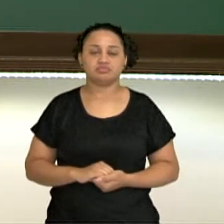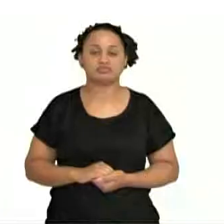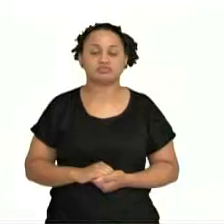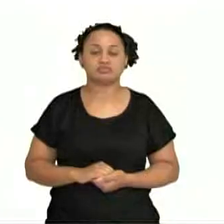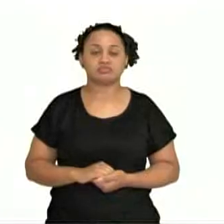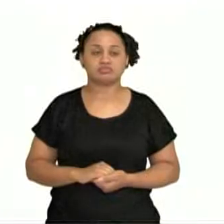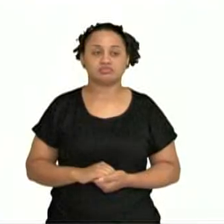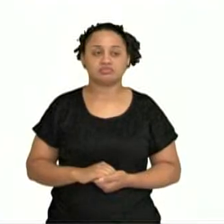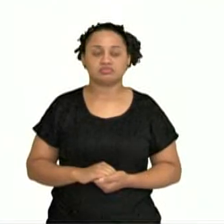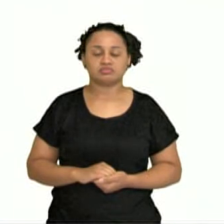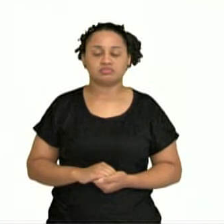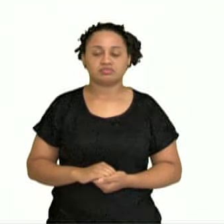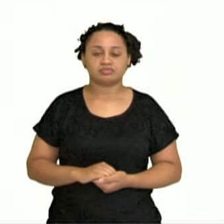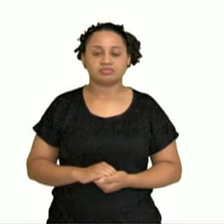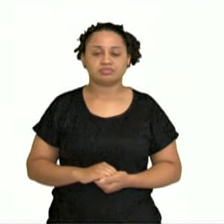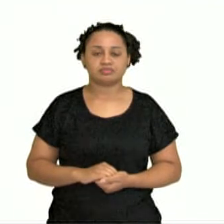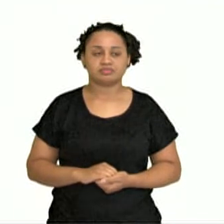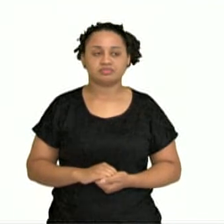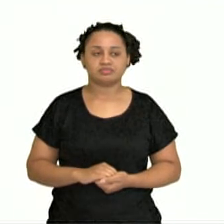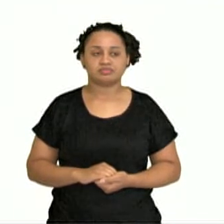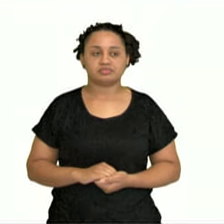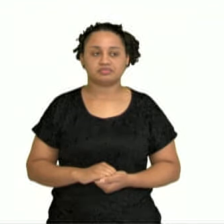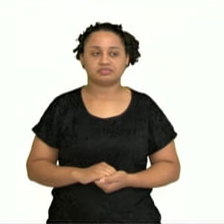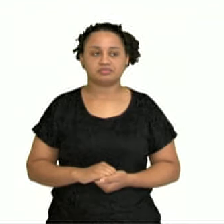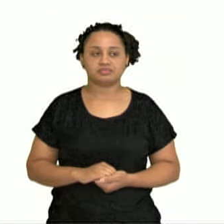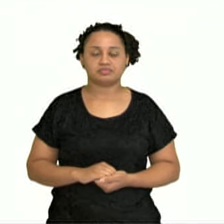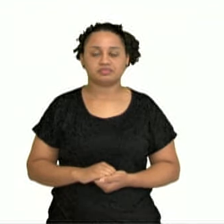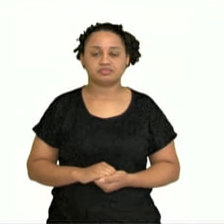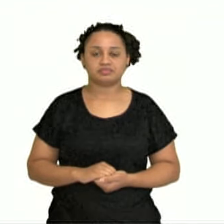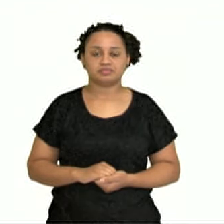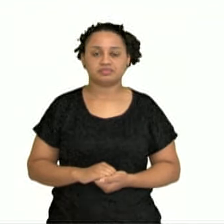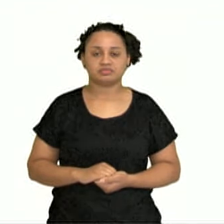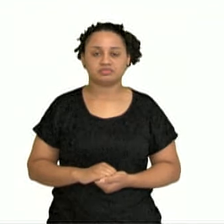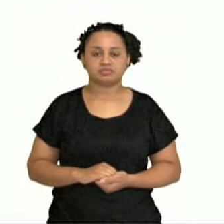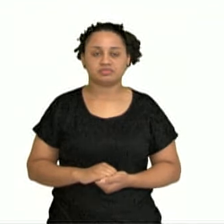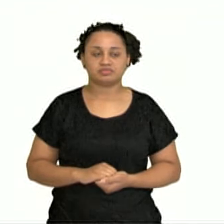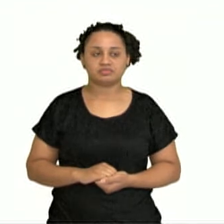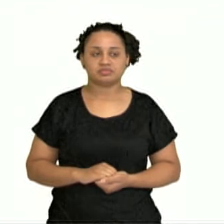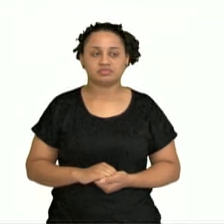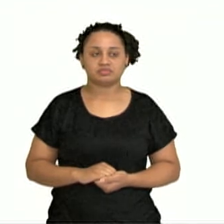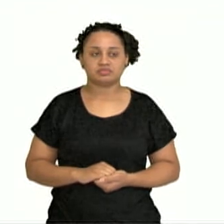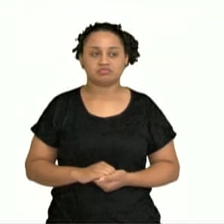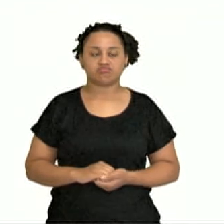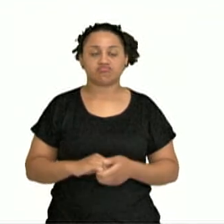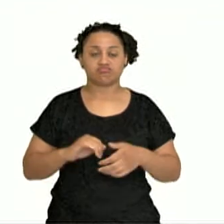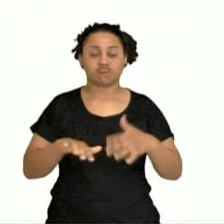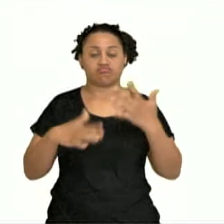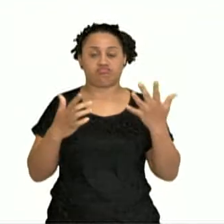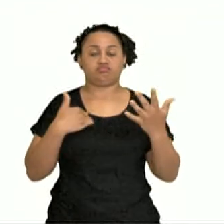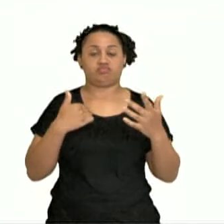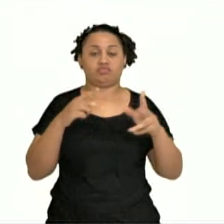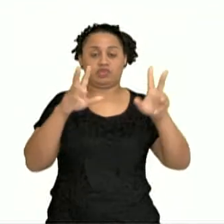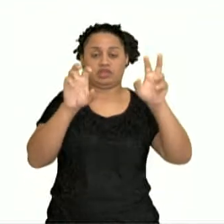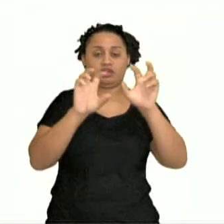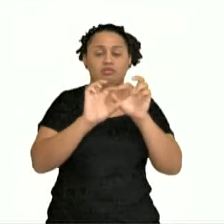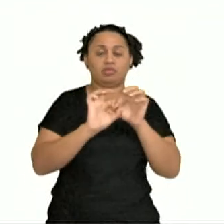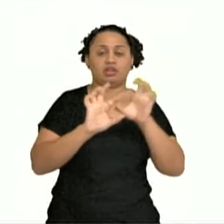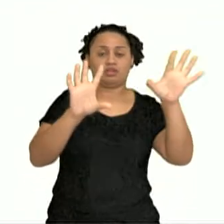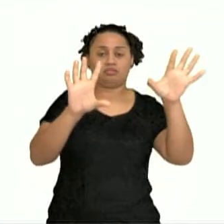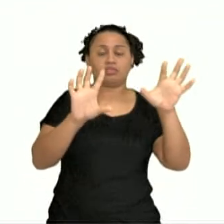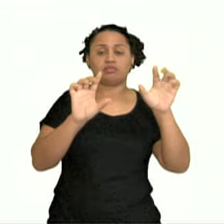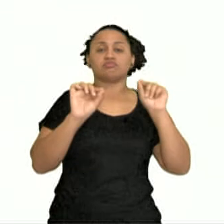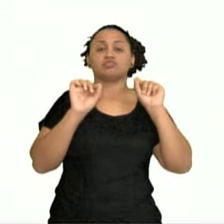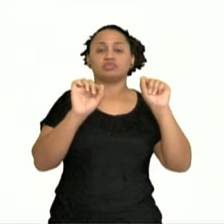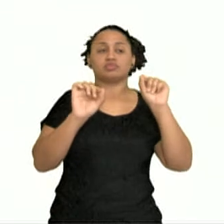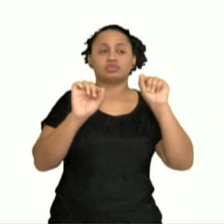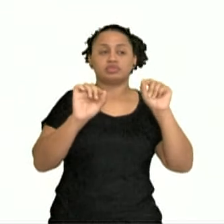Busquem na letra versos que hablam de liberdade, juventude e direitos e escríbelos em tu caderno. Então, sobre liberdade, qual é o verso?